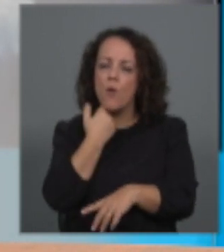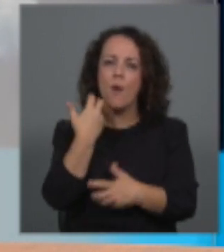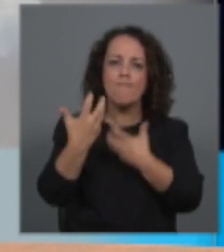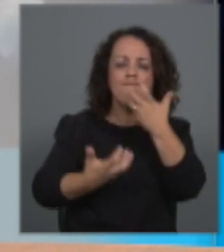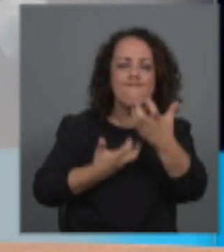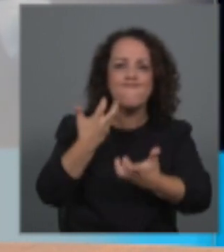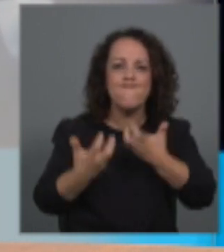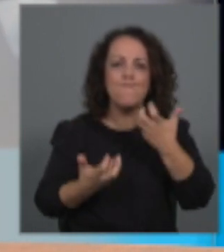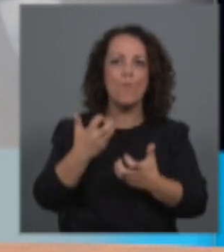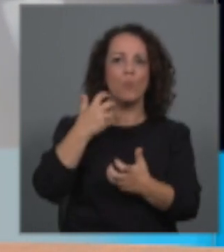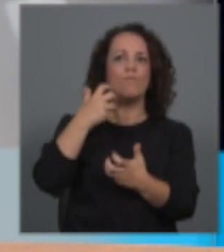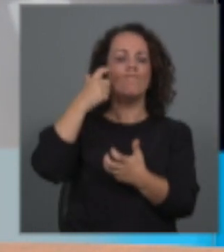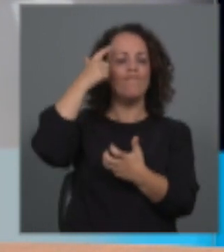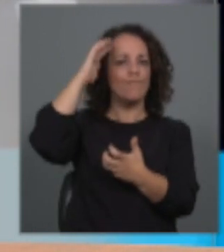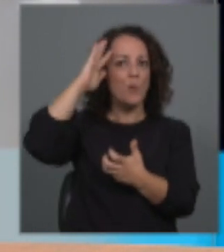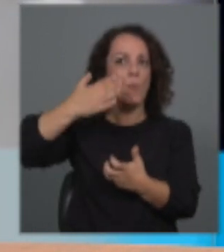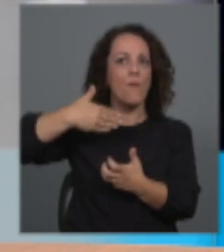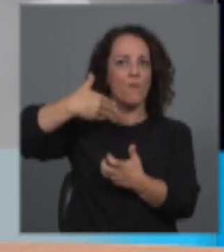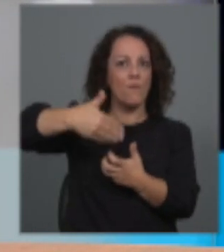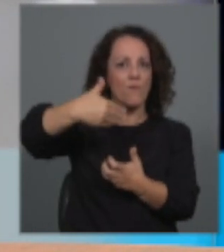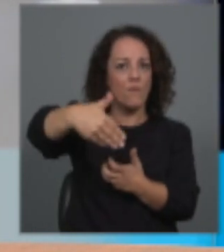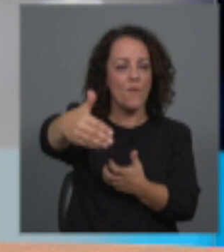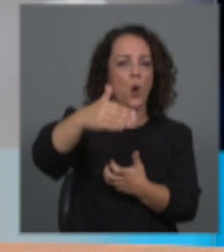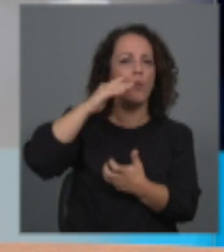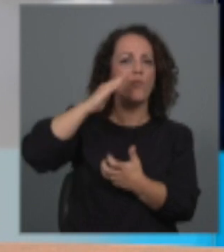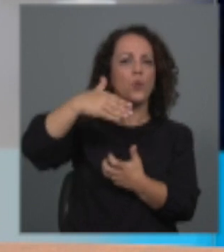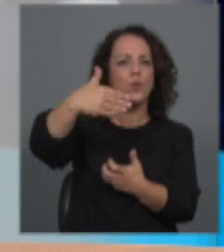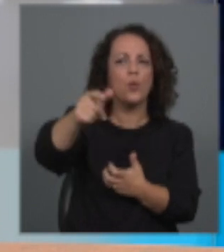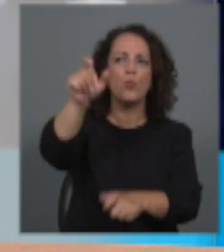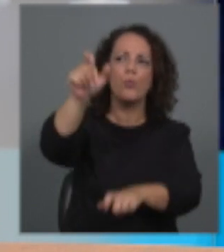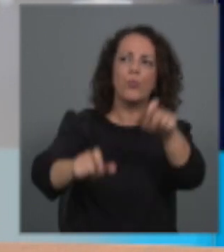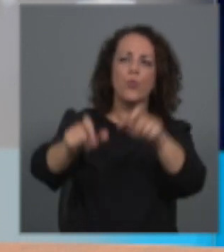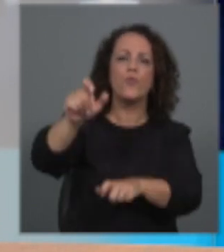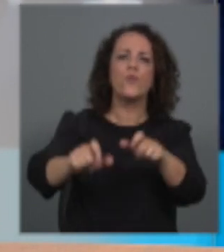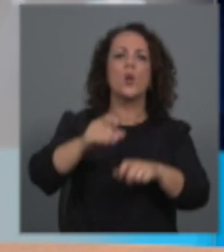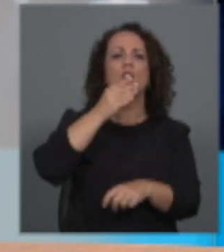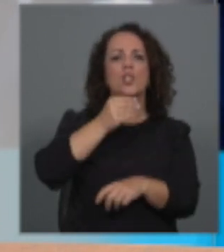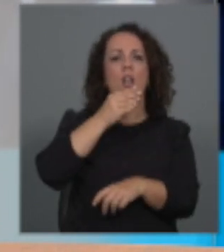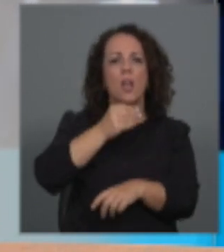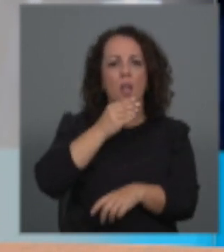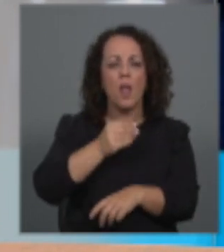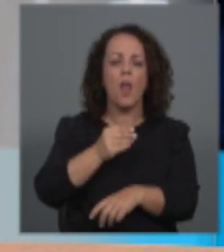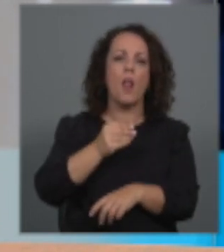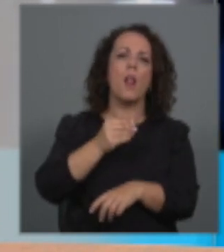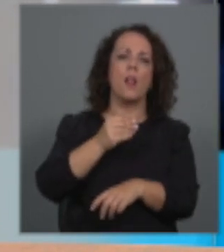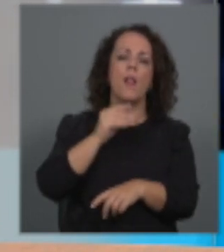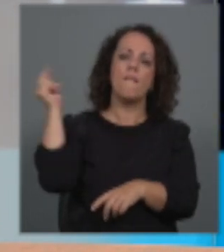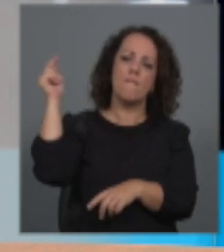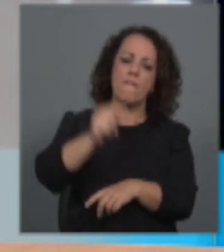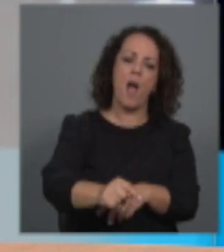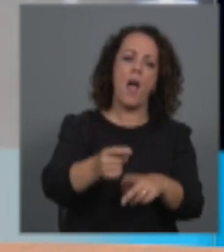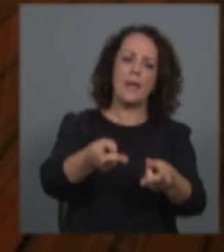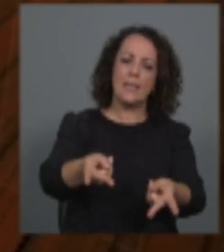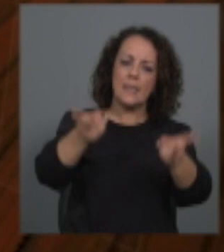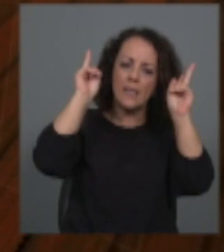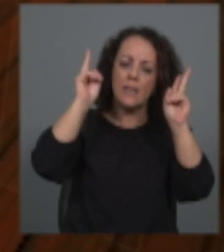futuro libertar o povo de Israel de todos os seus males, sobretudo das